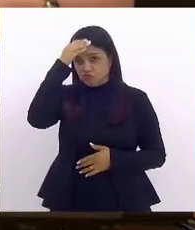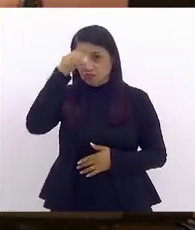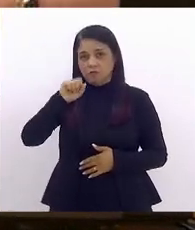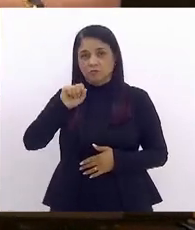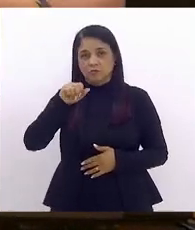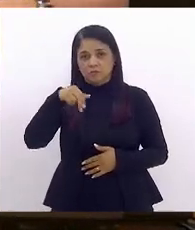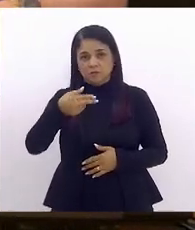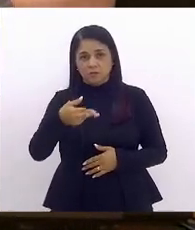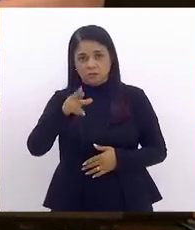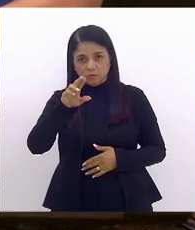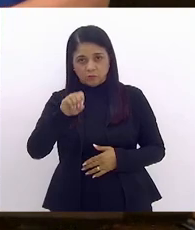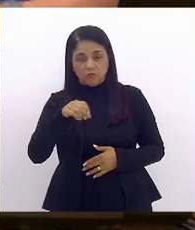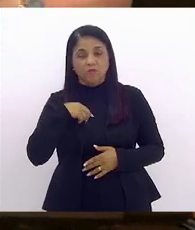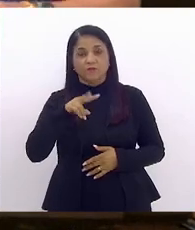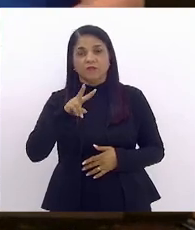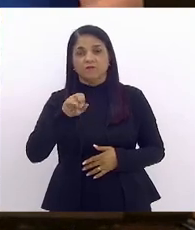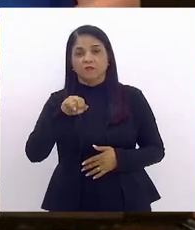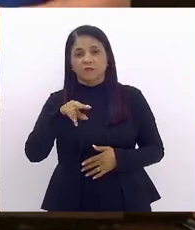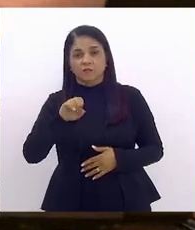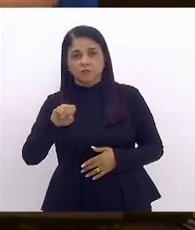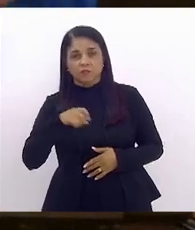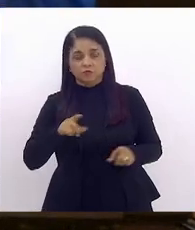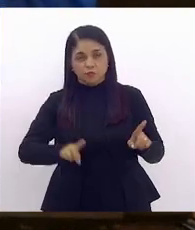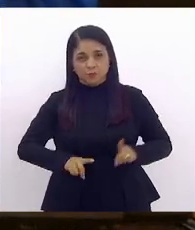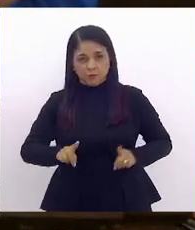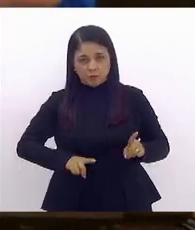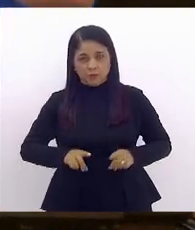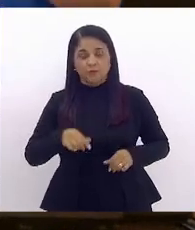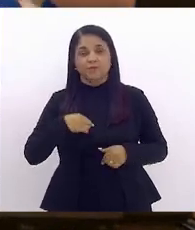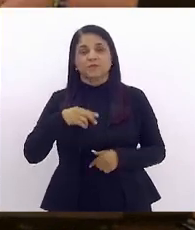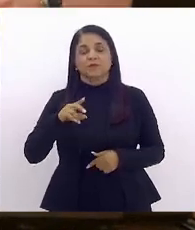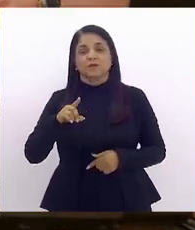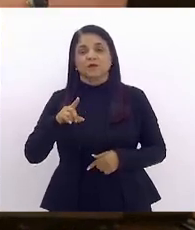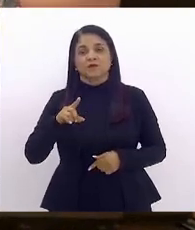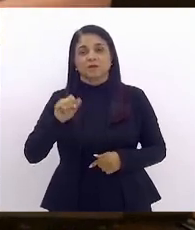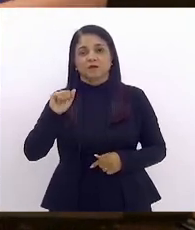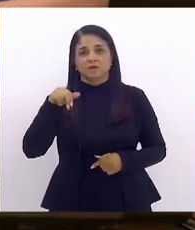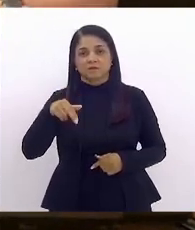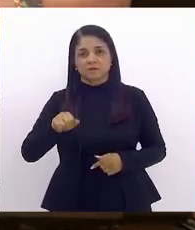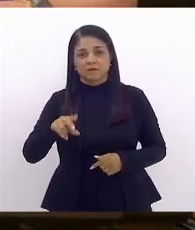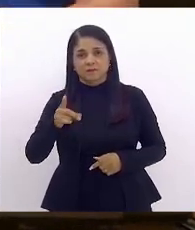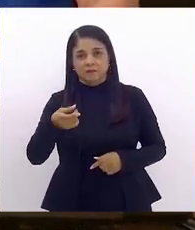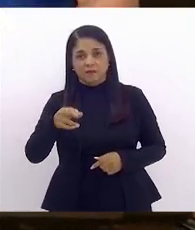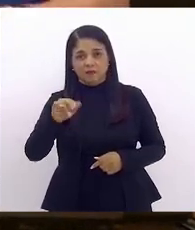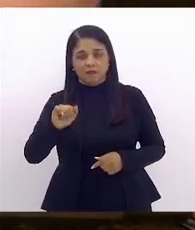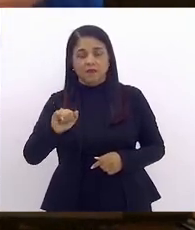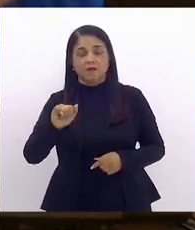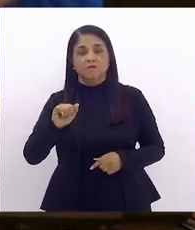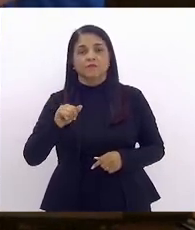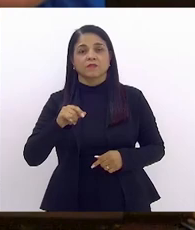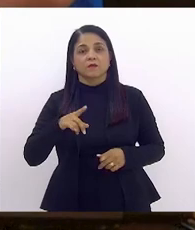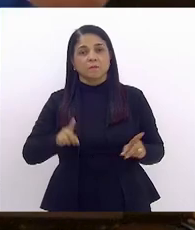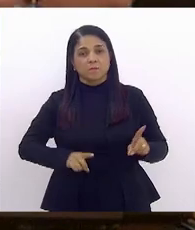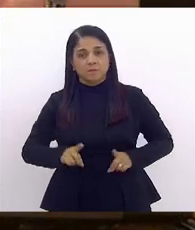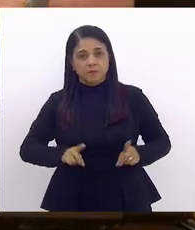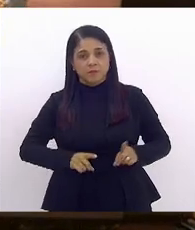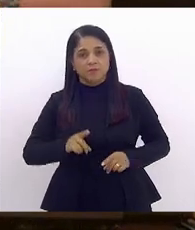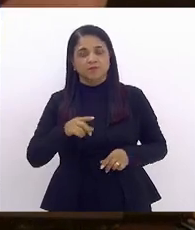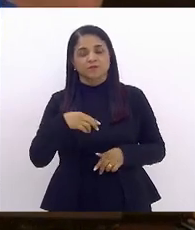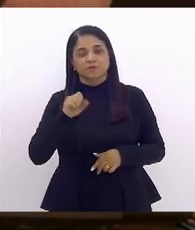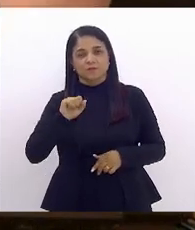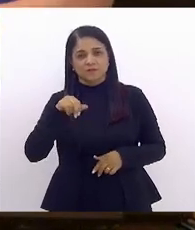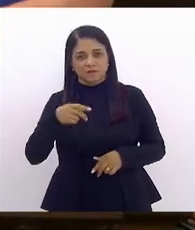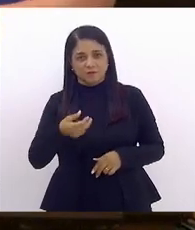homenageado. Vinícius Gurião, primo de Sandro Avelar. Andréia Gurião, prima de Sandro Avelar.